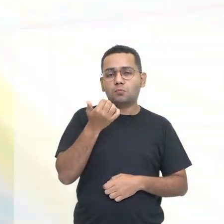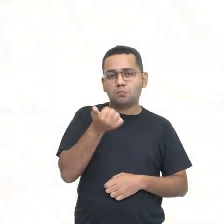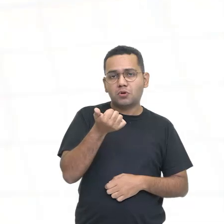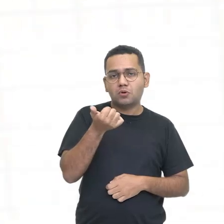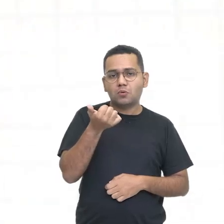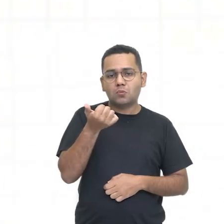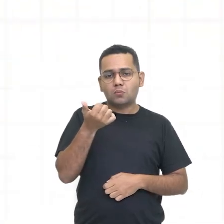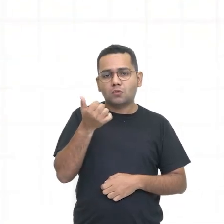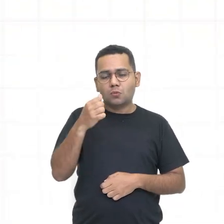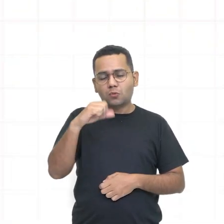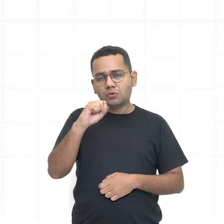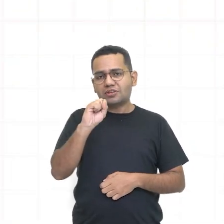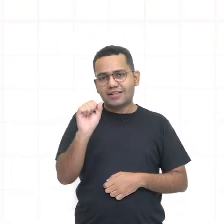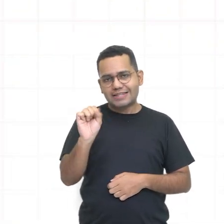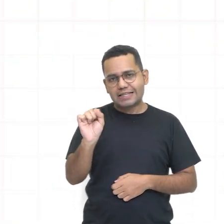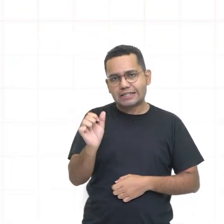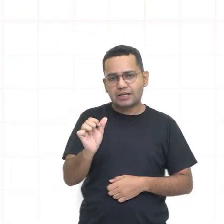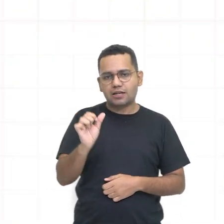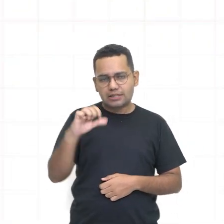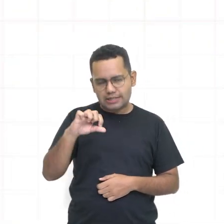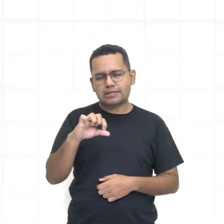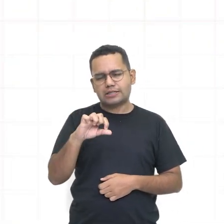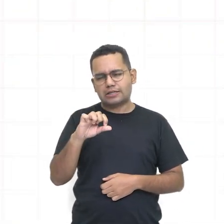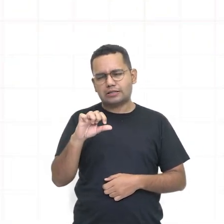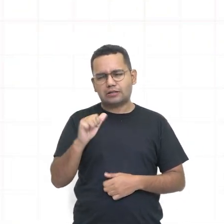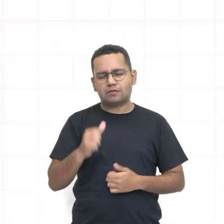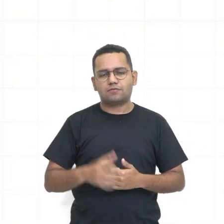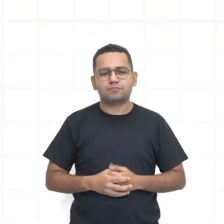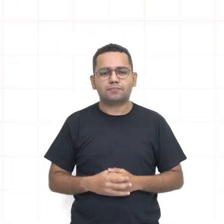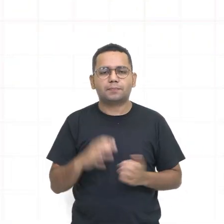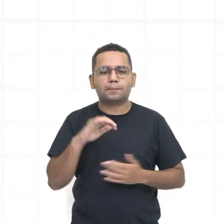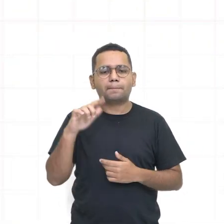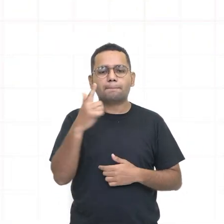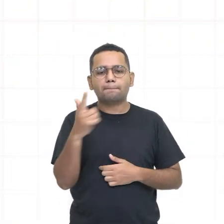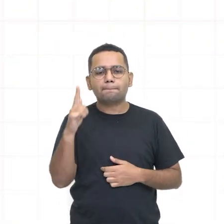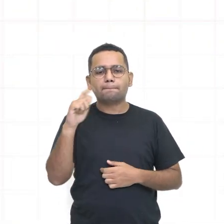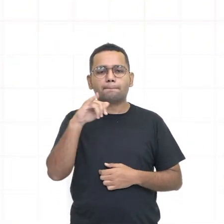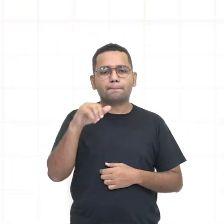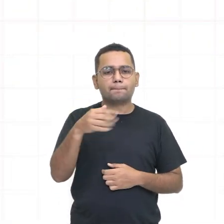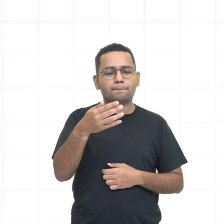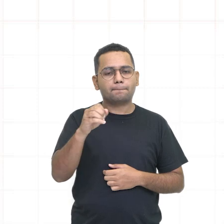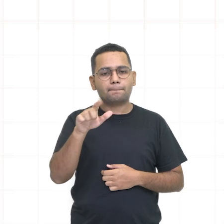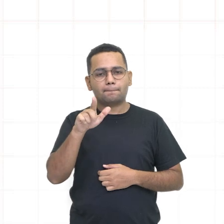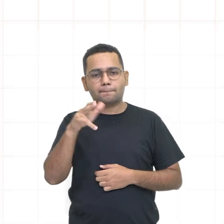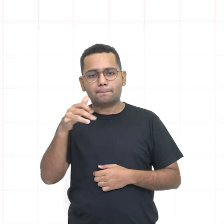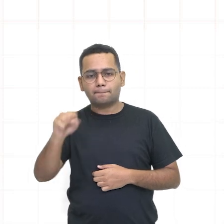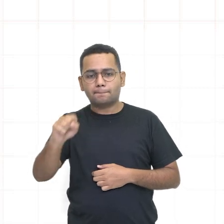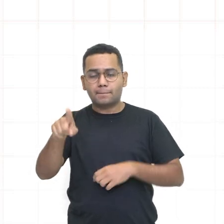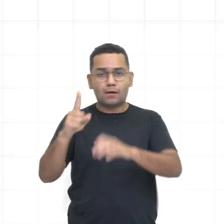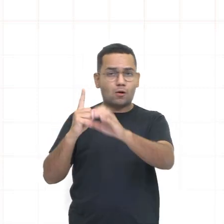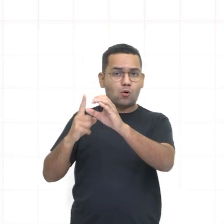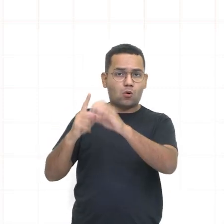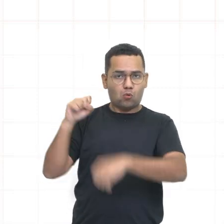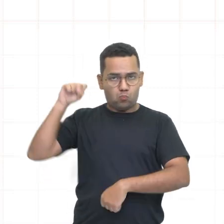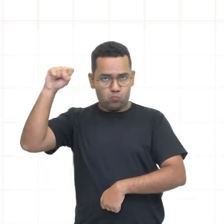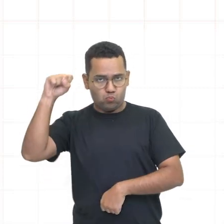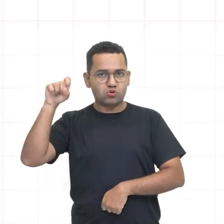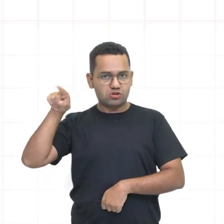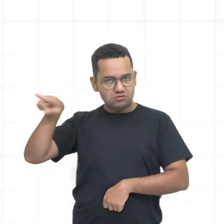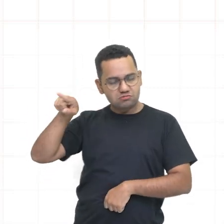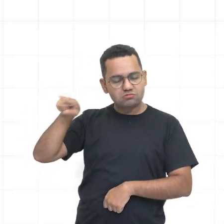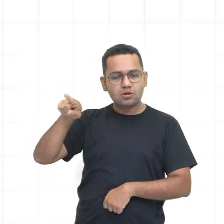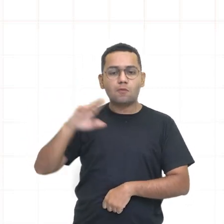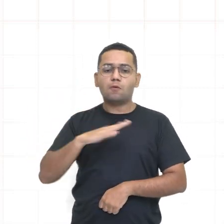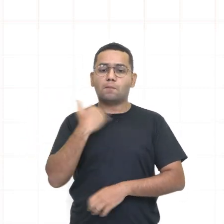1969. Execução de João Lucas Alves. Foi um militante comunista morto sob custódia das